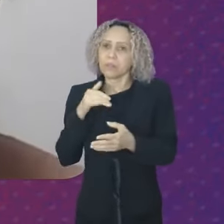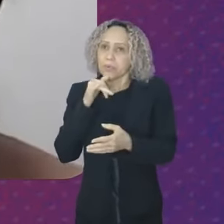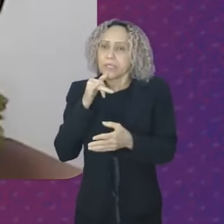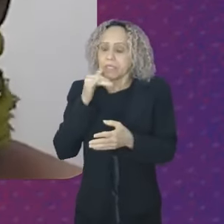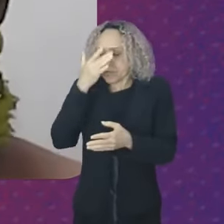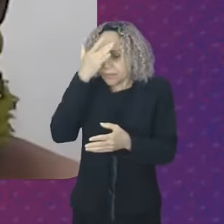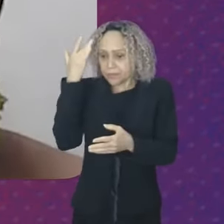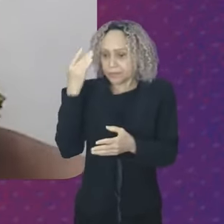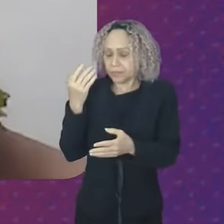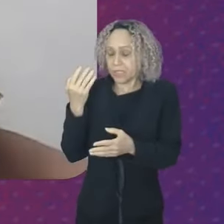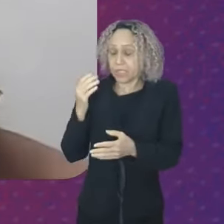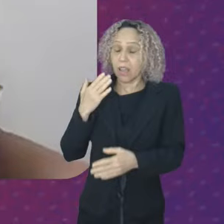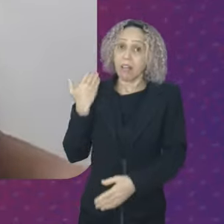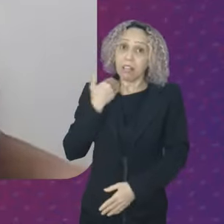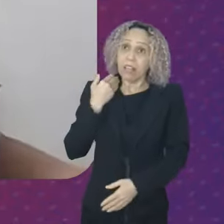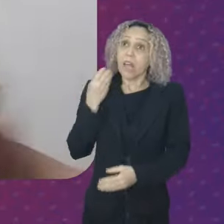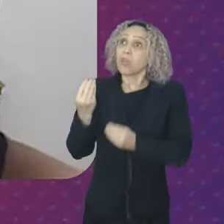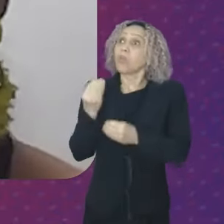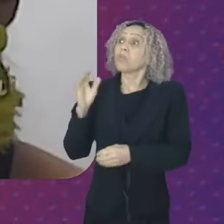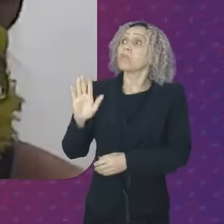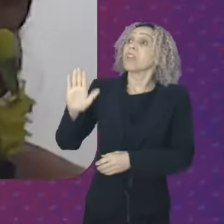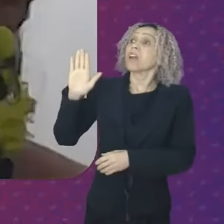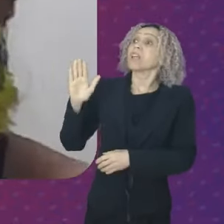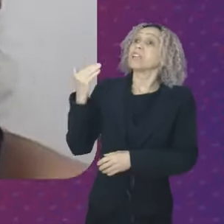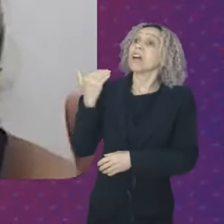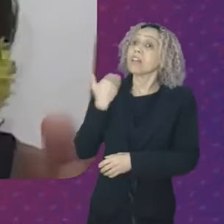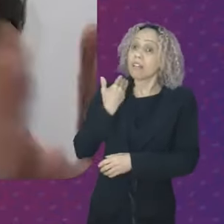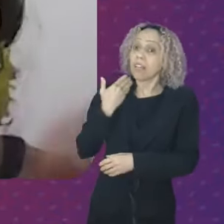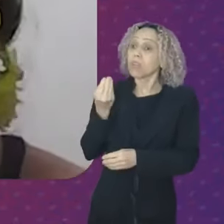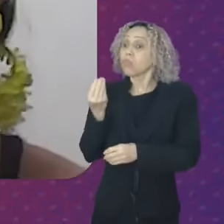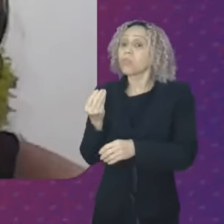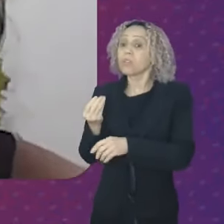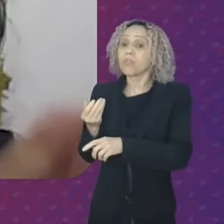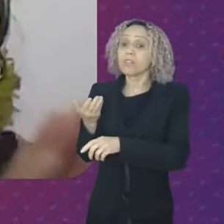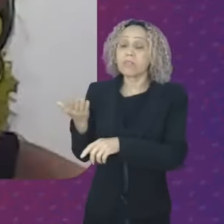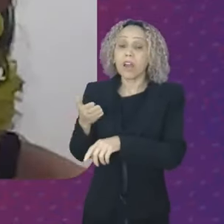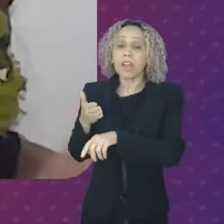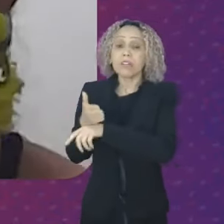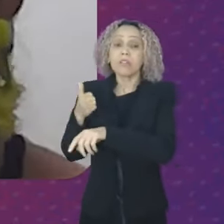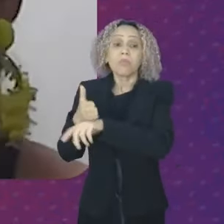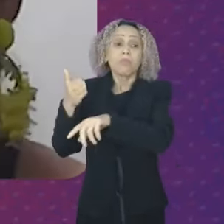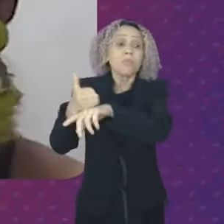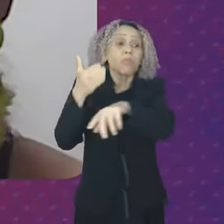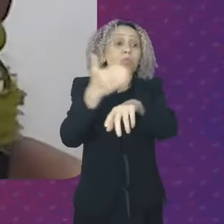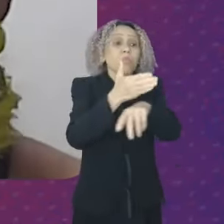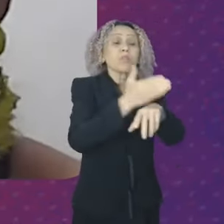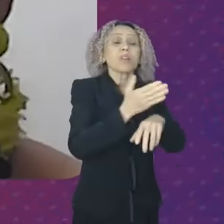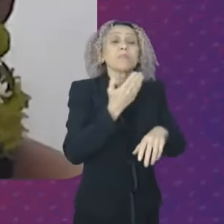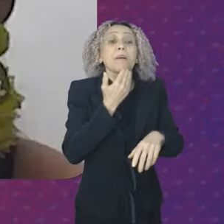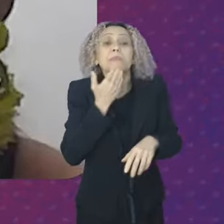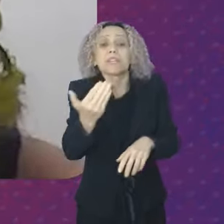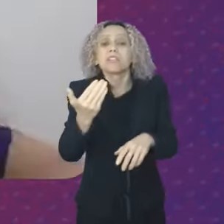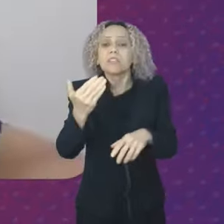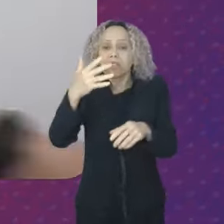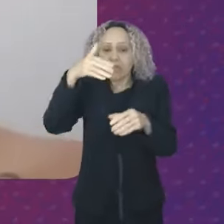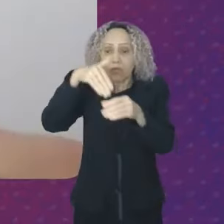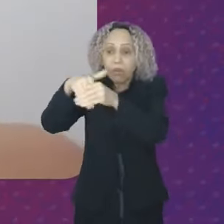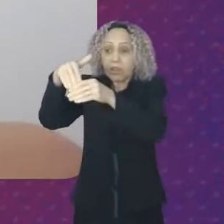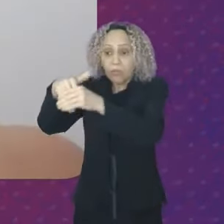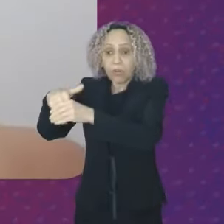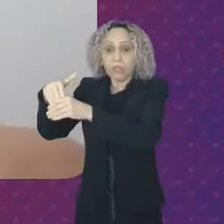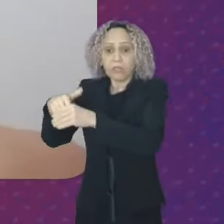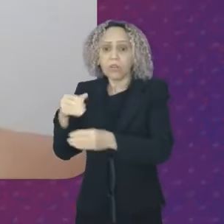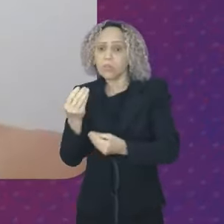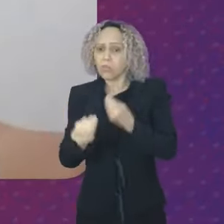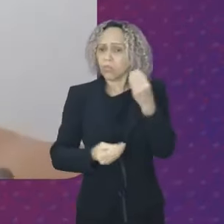votos, vai ficar muito difícil para você. Então, o ideal é que as candidaturas elas se preservem durante esse processo, para